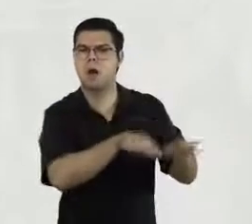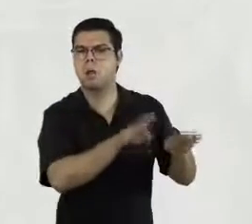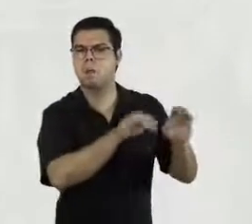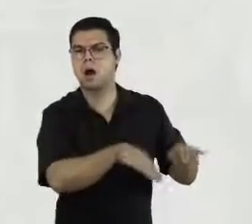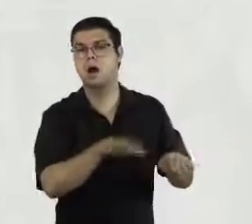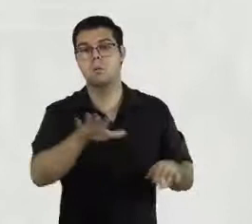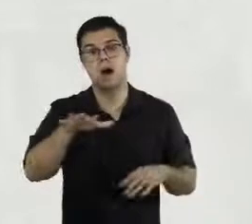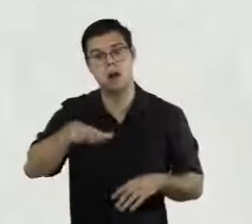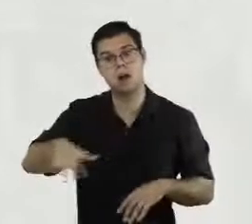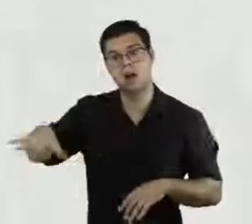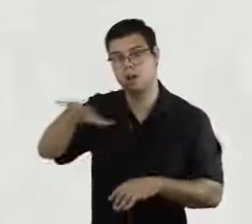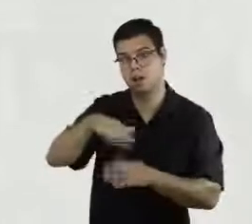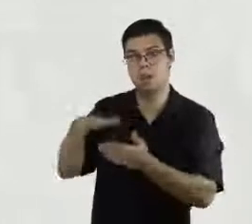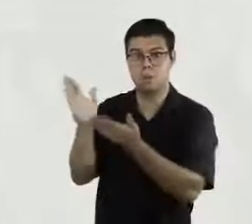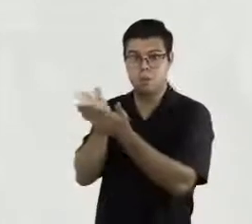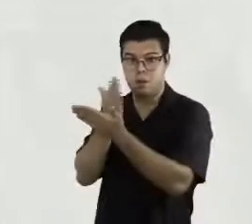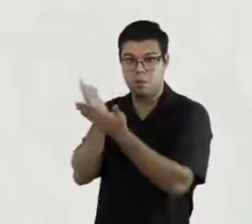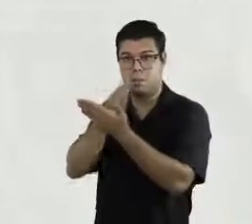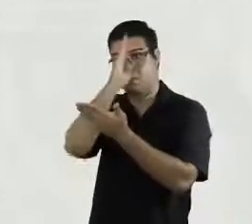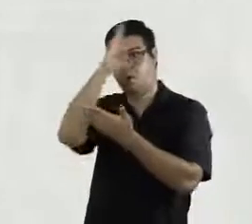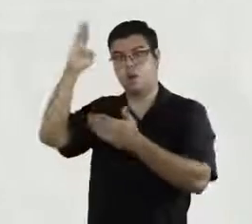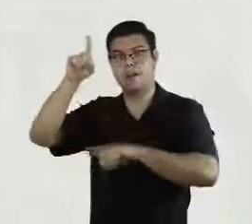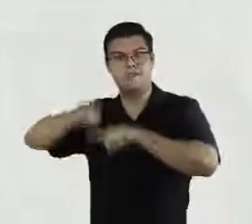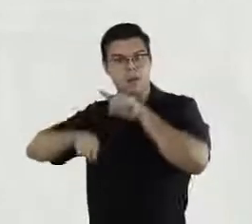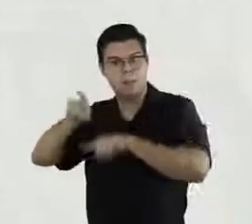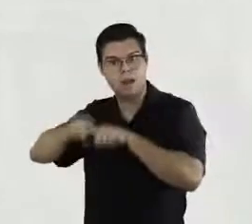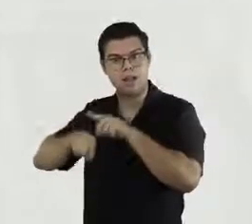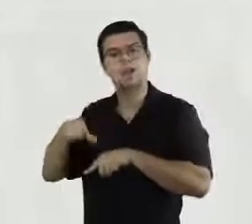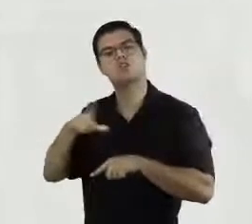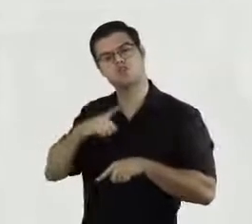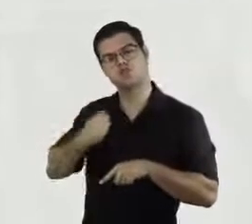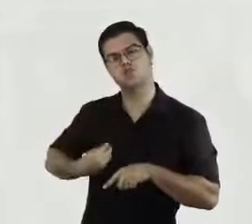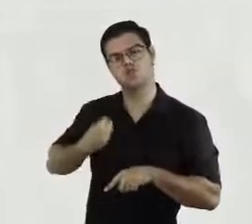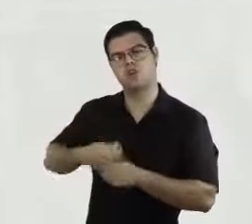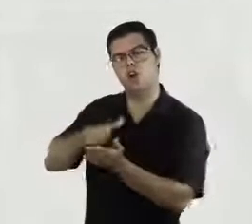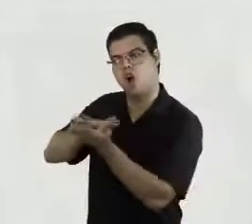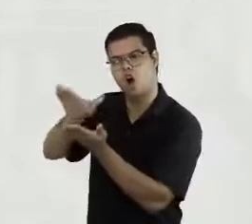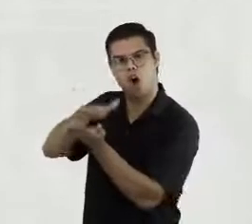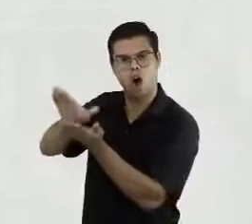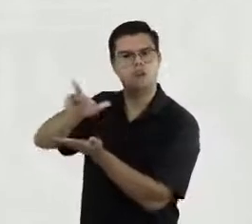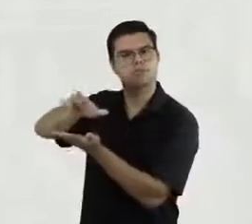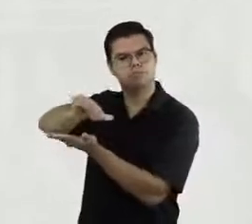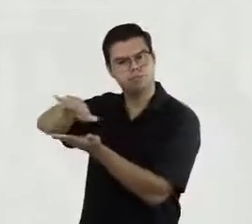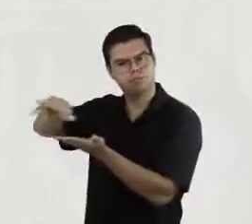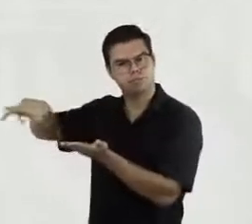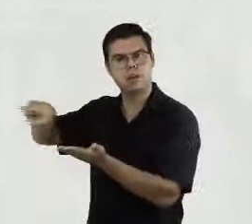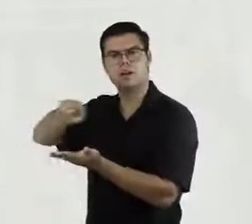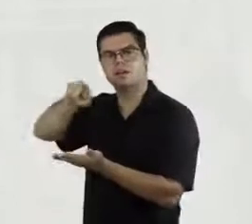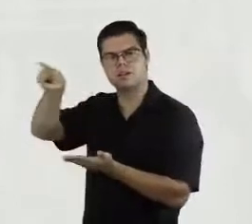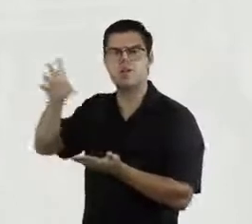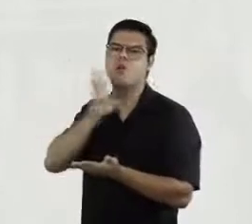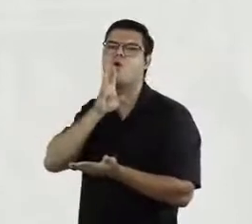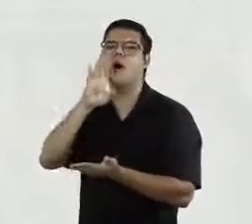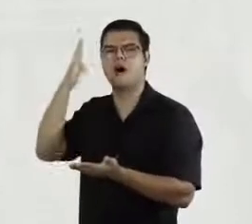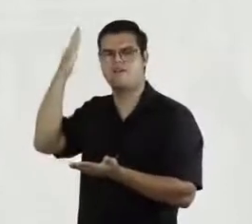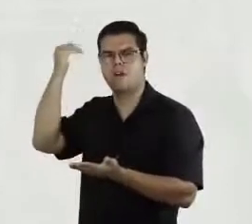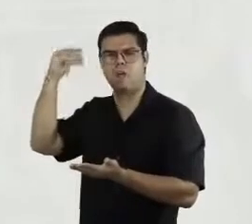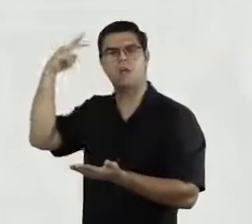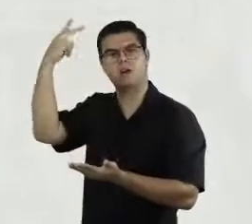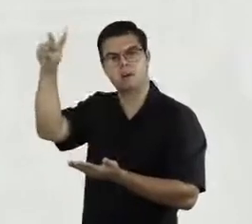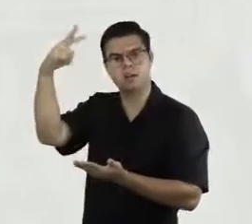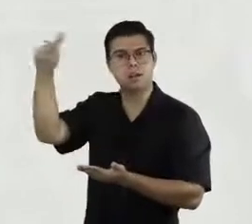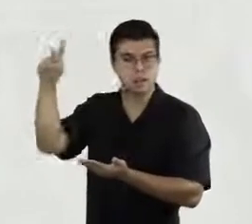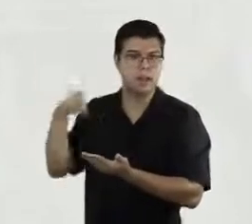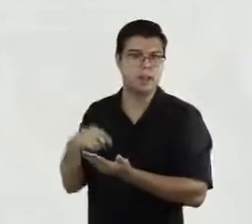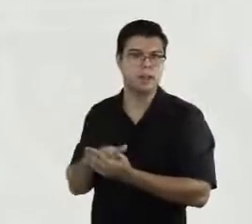bibliografia material também, ela está presente em muitas obras impressas, conhecidas e utilizadas por bibliotecários,